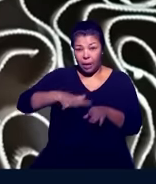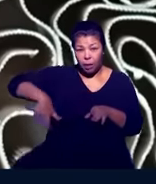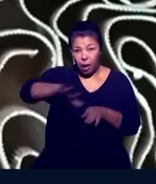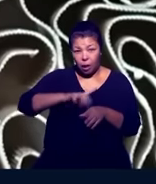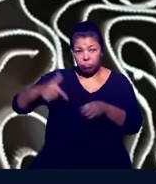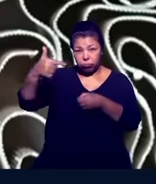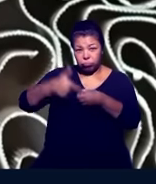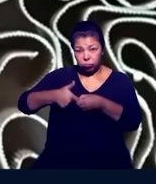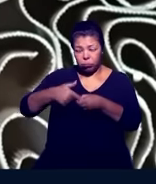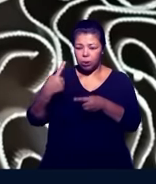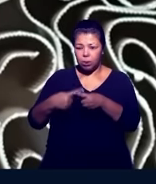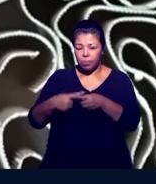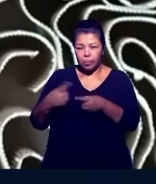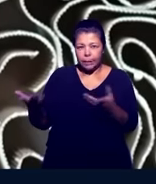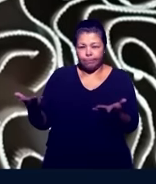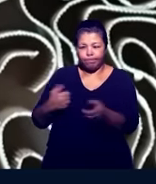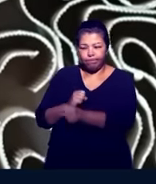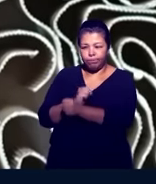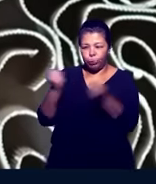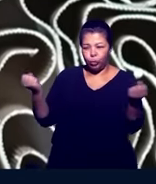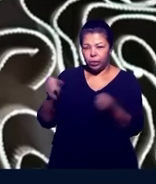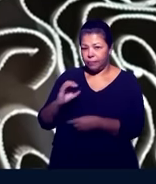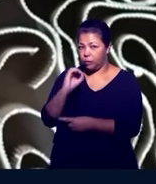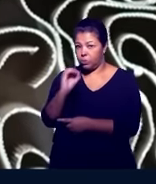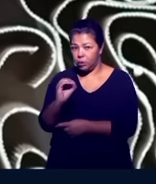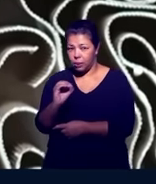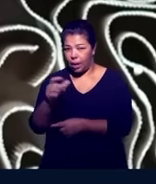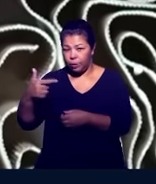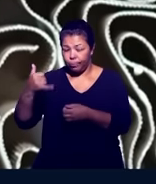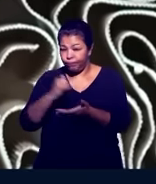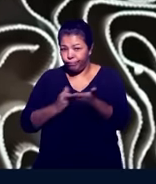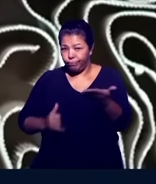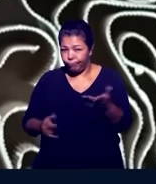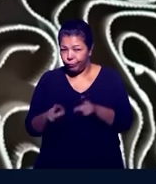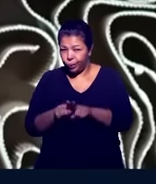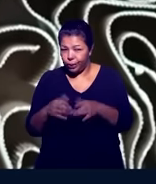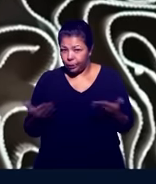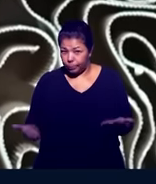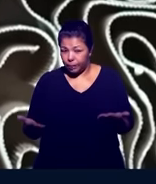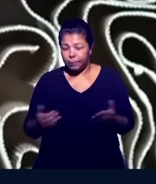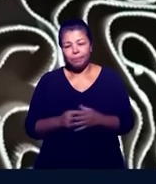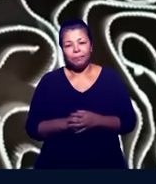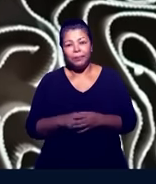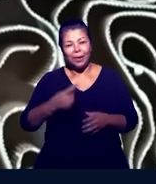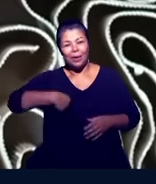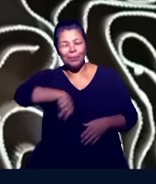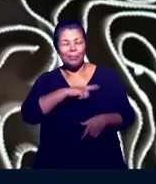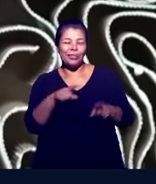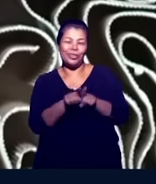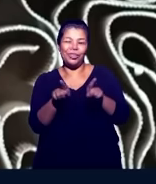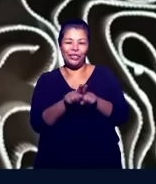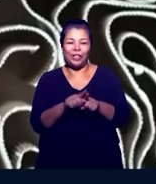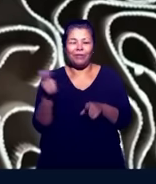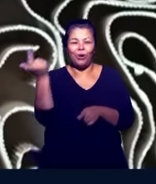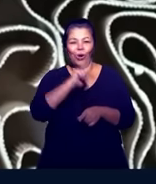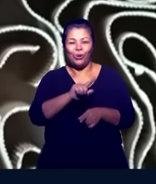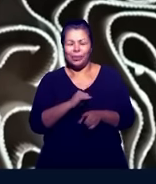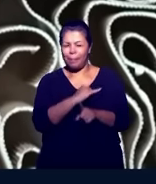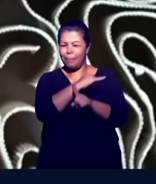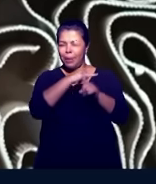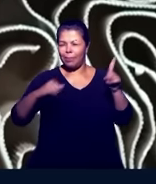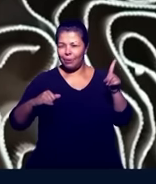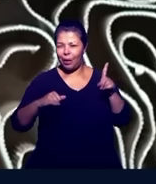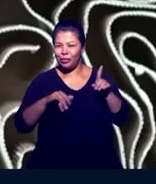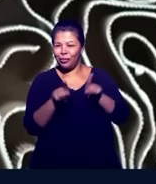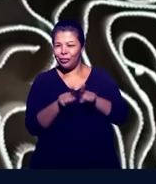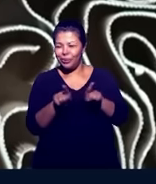e o senhor tomou aquela medida e hoje o mercado projeta um déficit primário na casa de 120 130 B que é praticamente quase a metade do que era estimado no